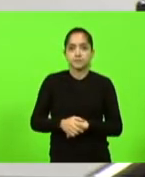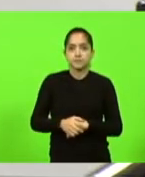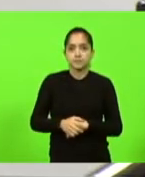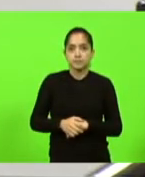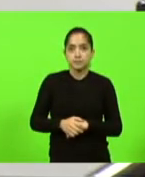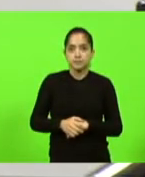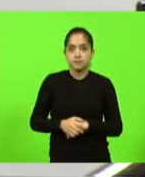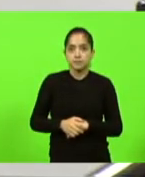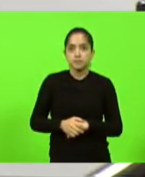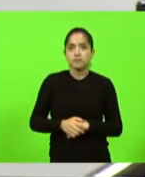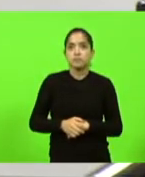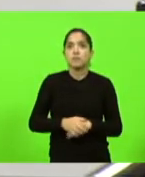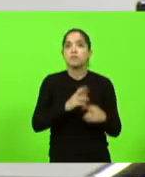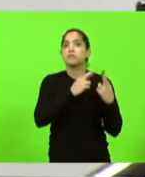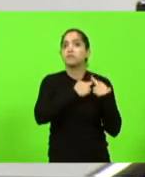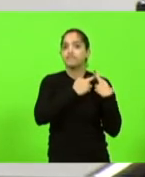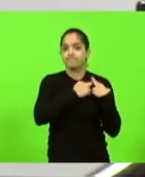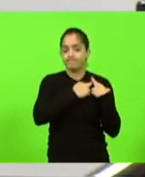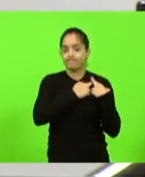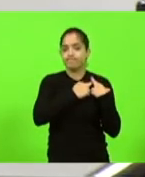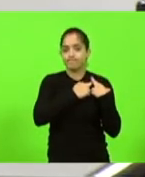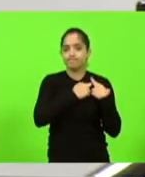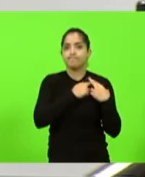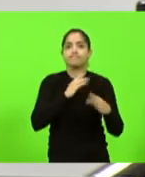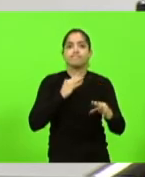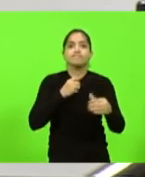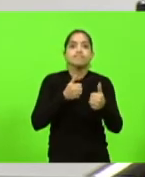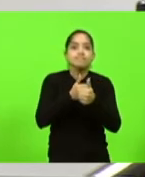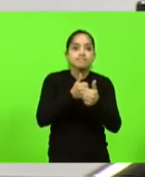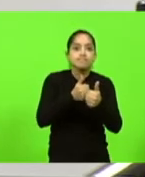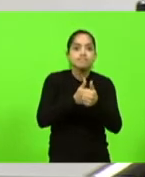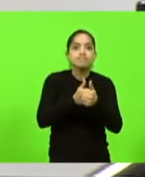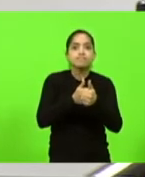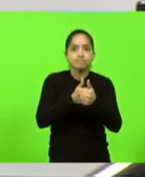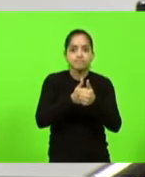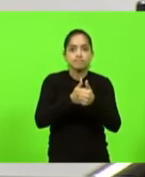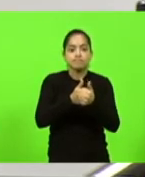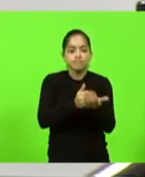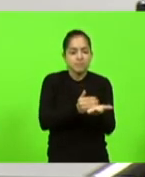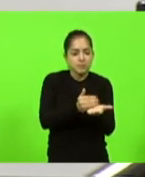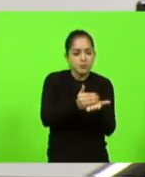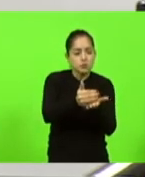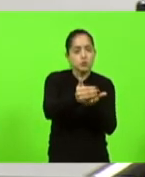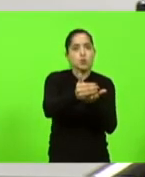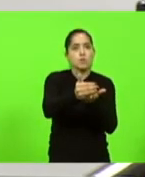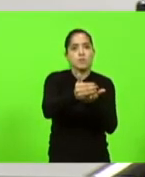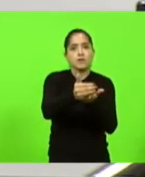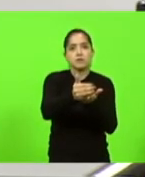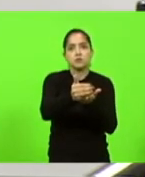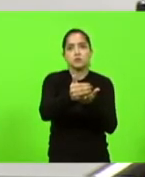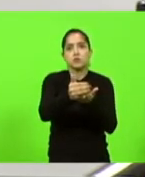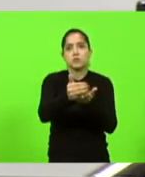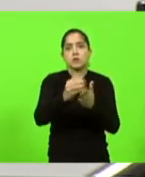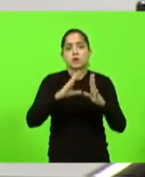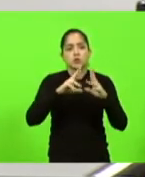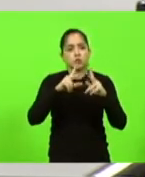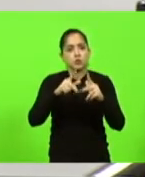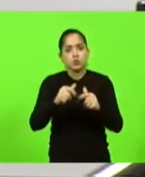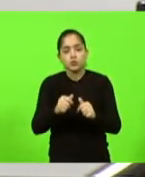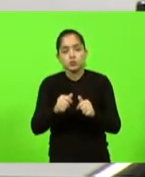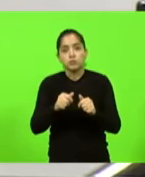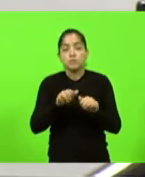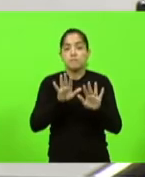é função constitucional do Tribunal de Contas fiscalizar desde o início de qualquer obra. Mas,